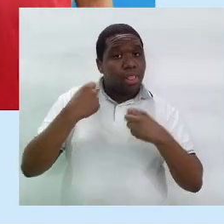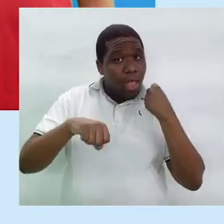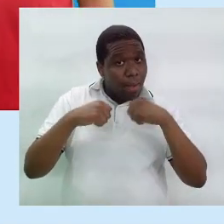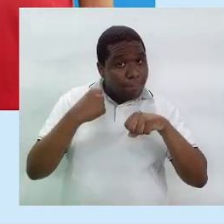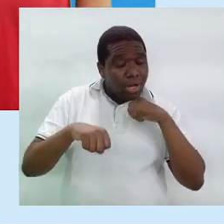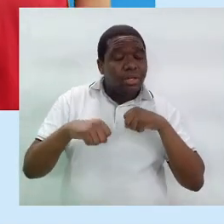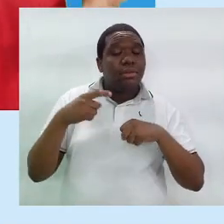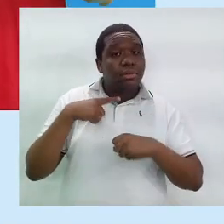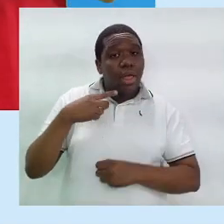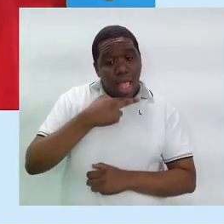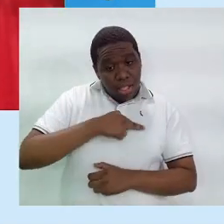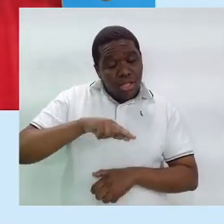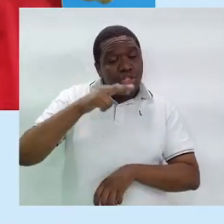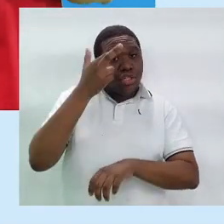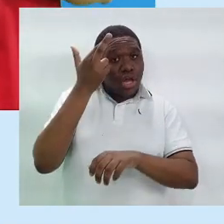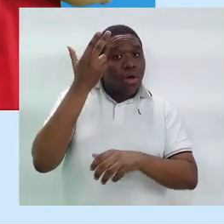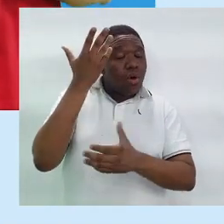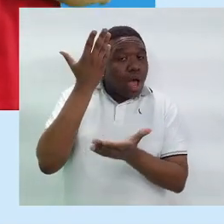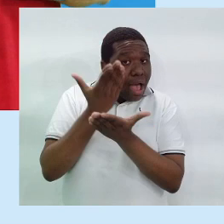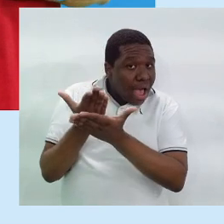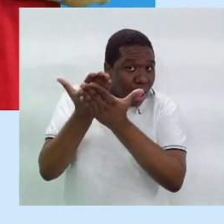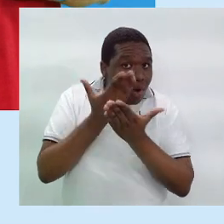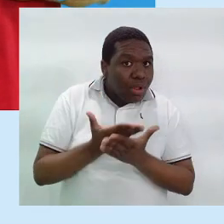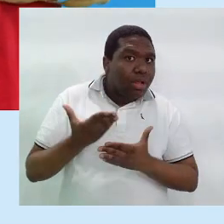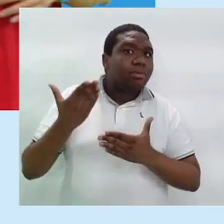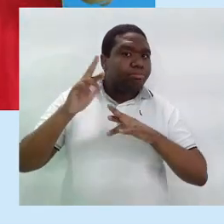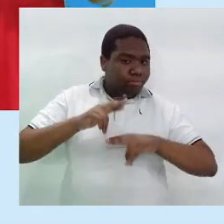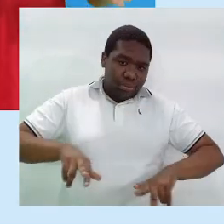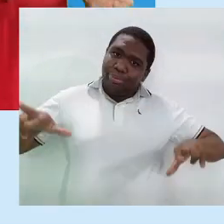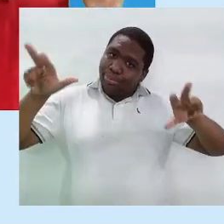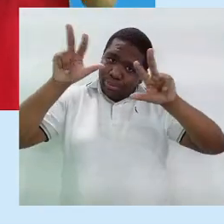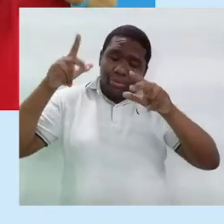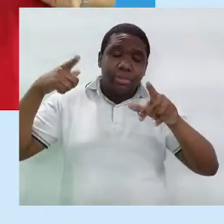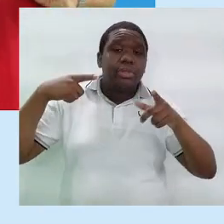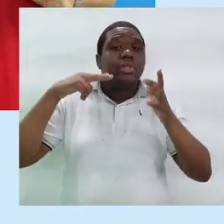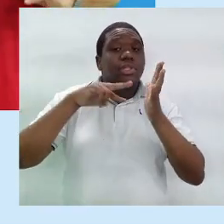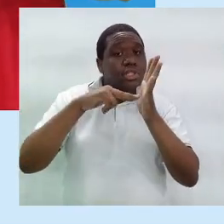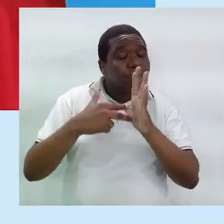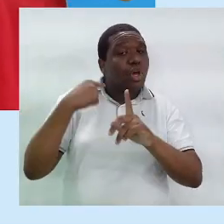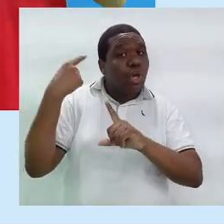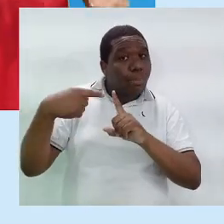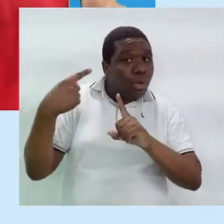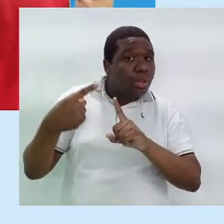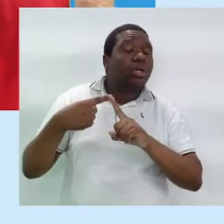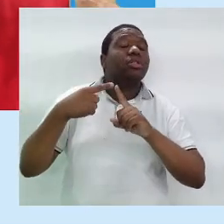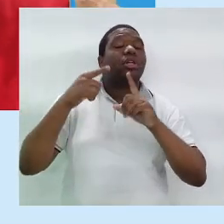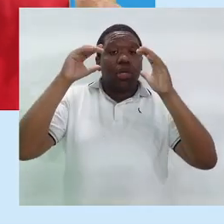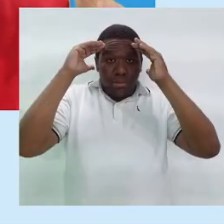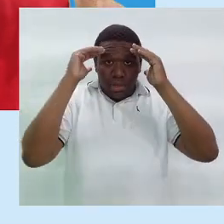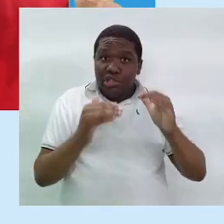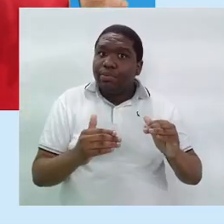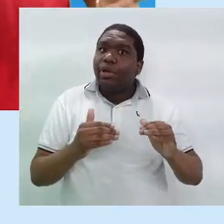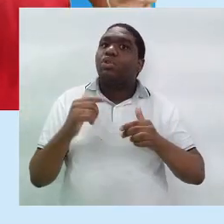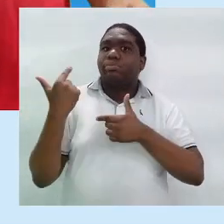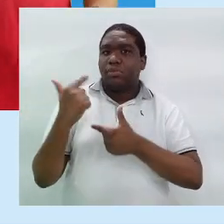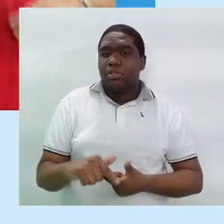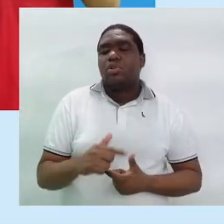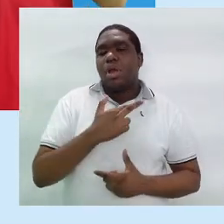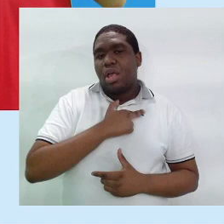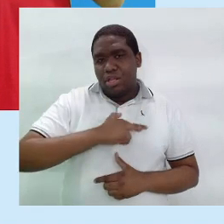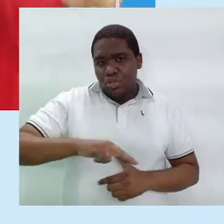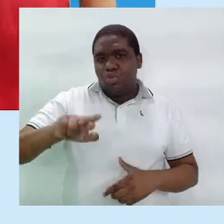repito, ela procura mostrar justamente o que? O respeito às tradições religiosas